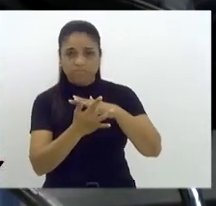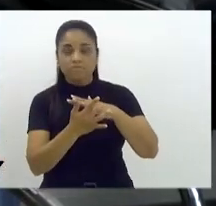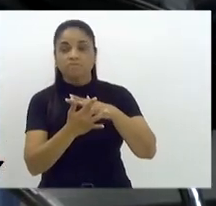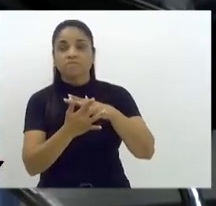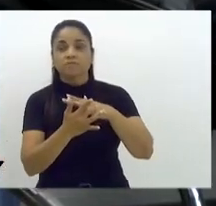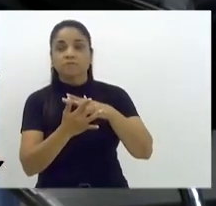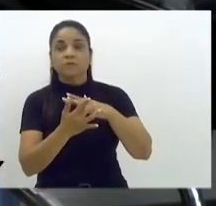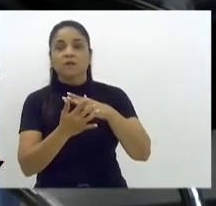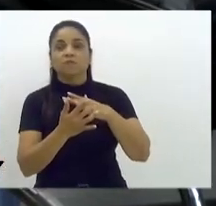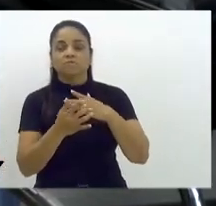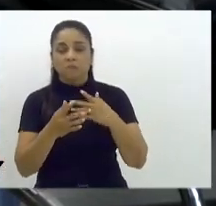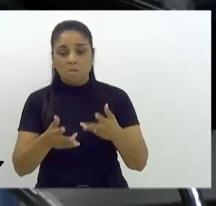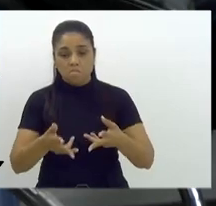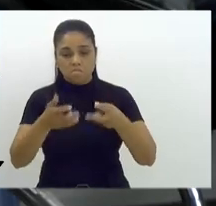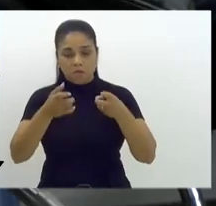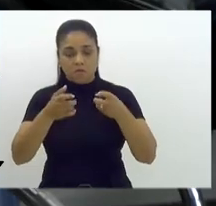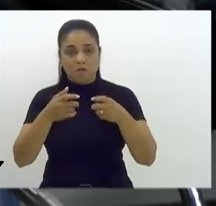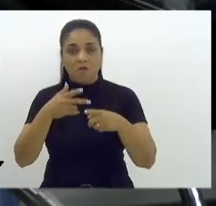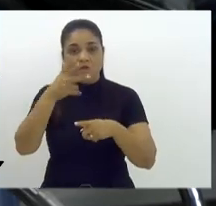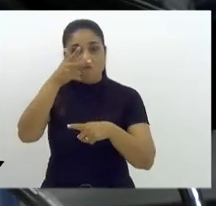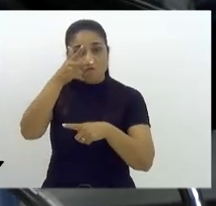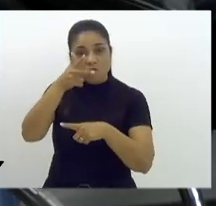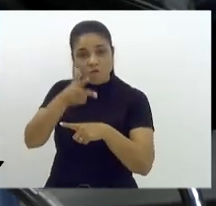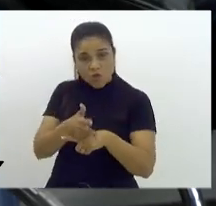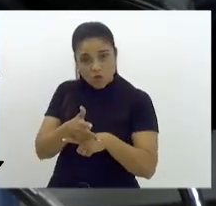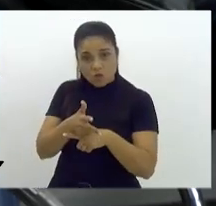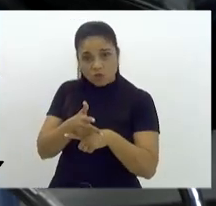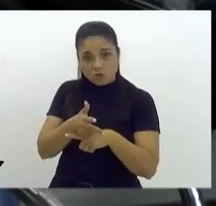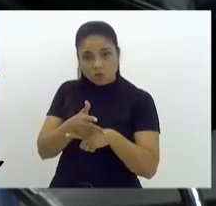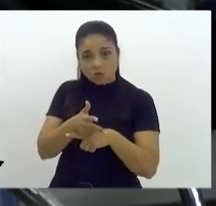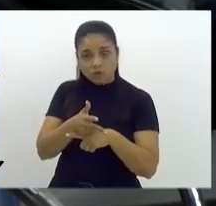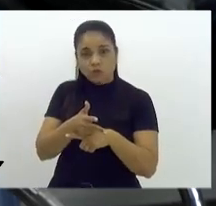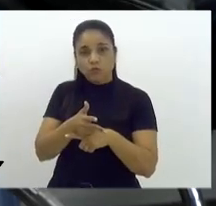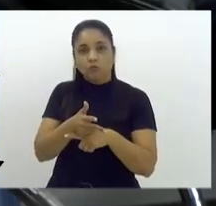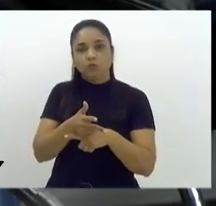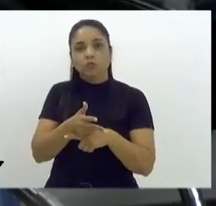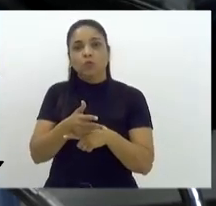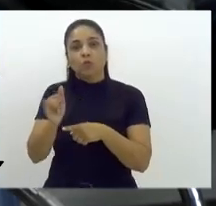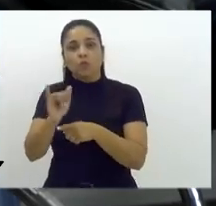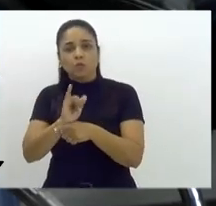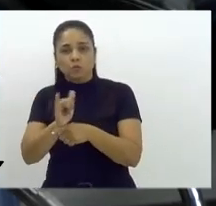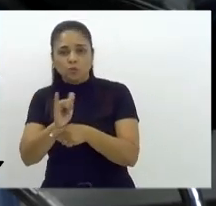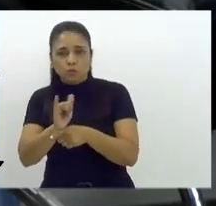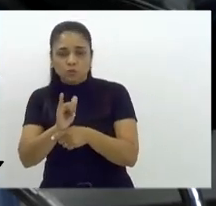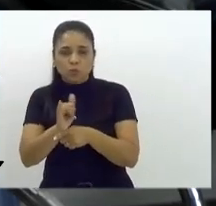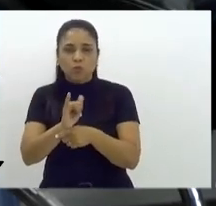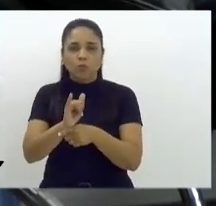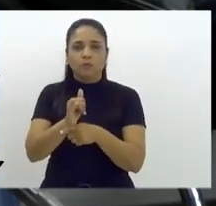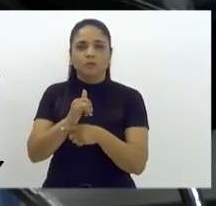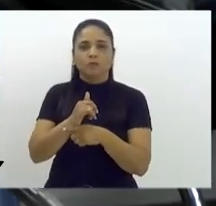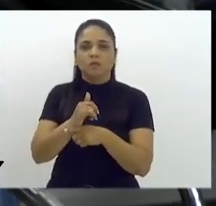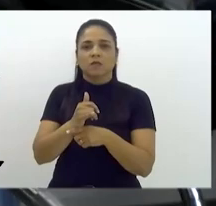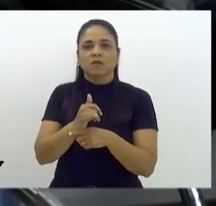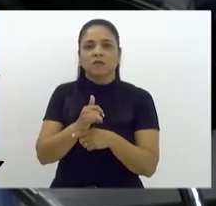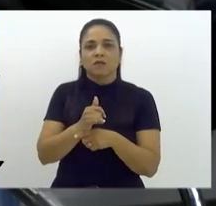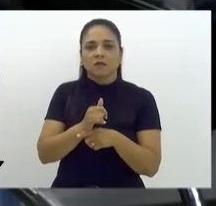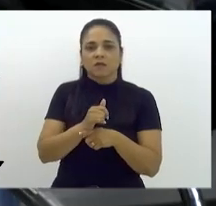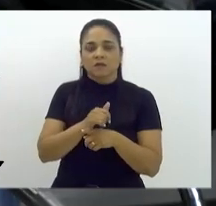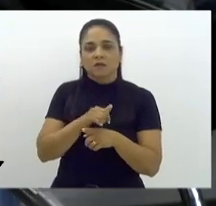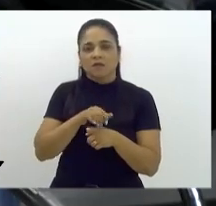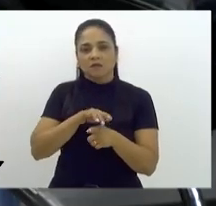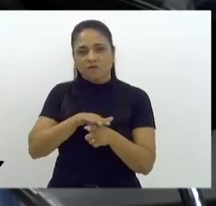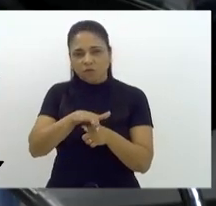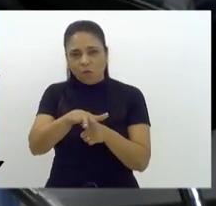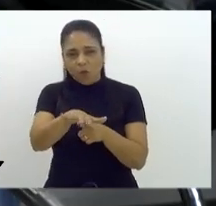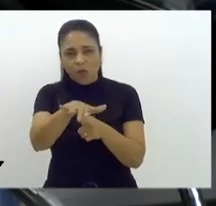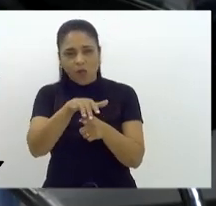proliferar né vídeos de diversos YouTubers influências em streams com o conceito do Red